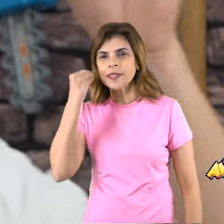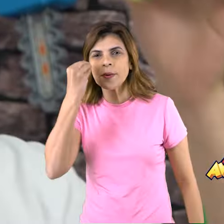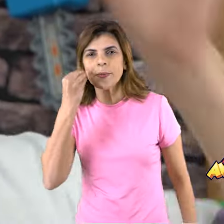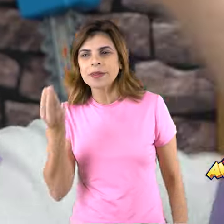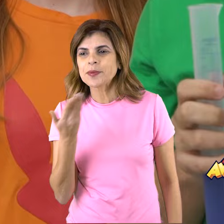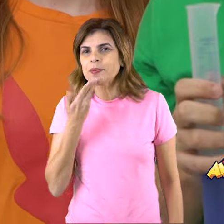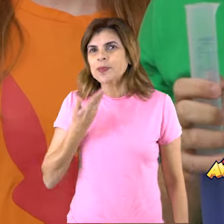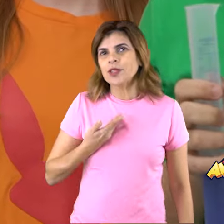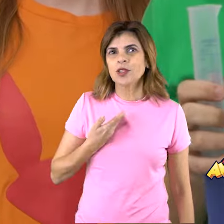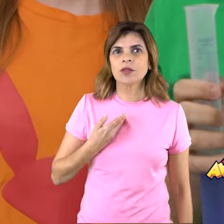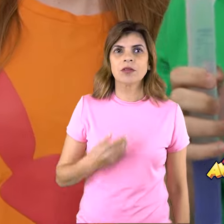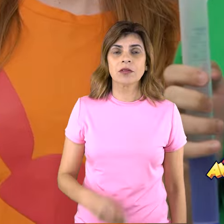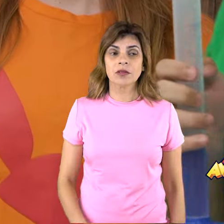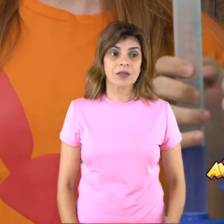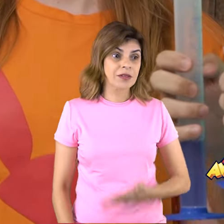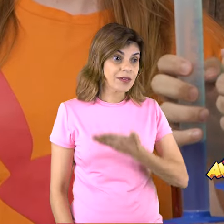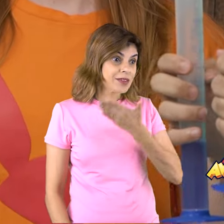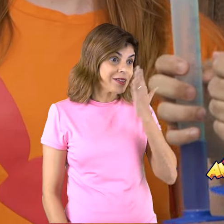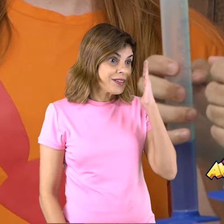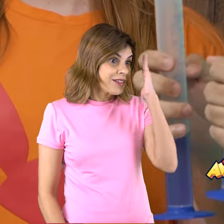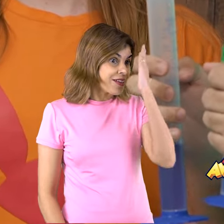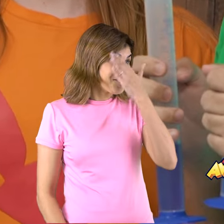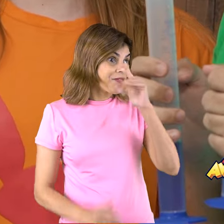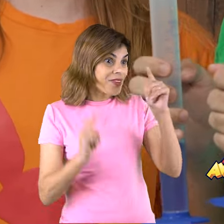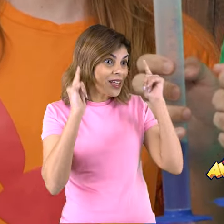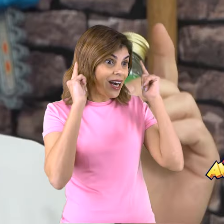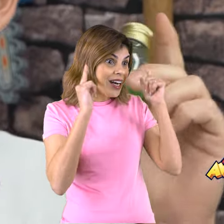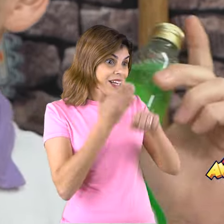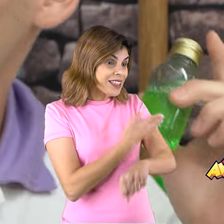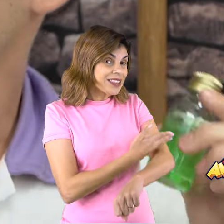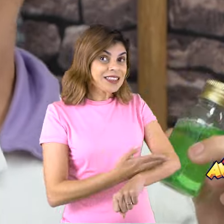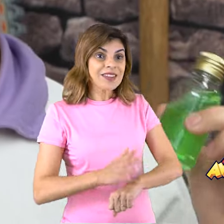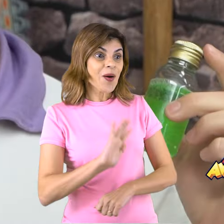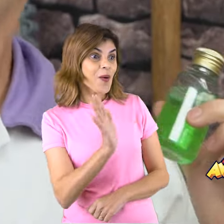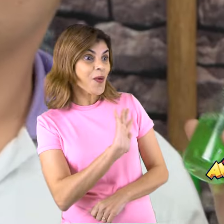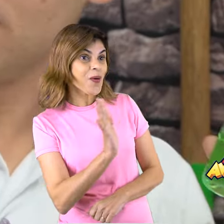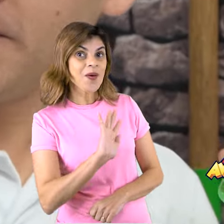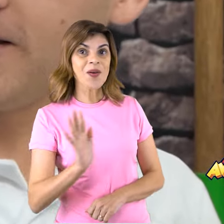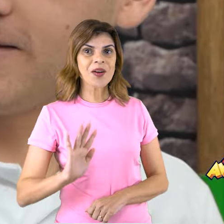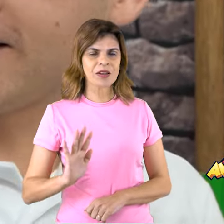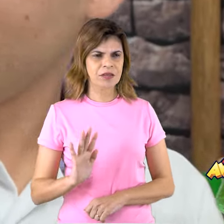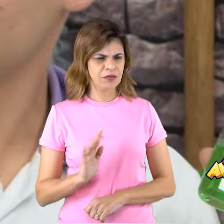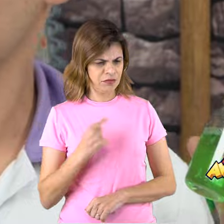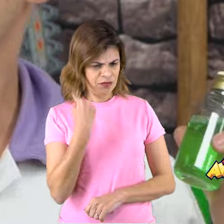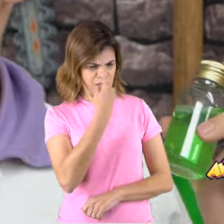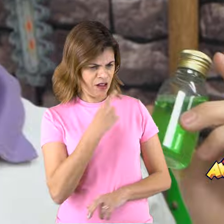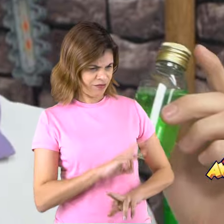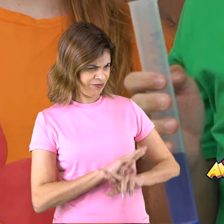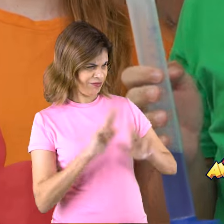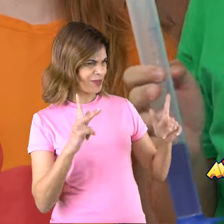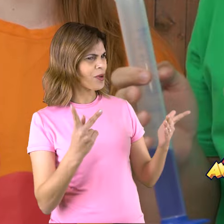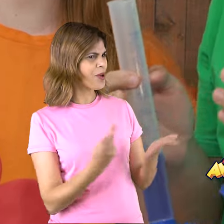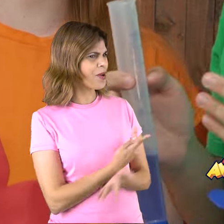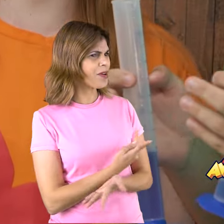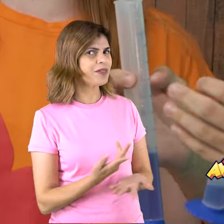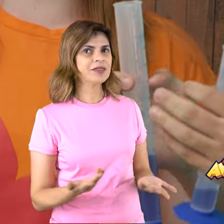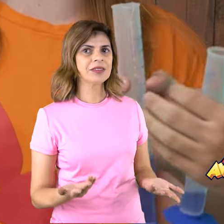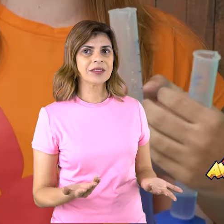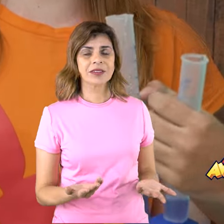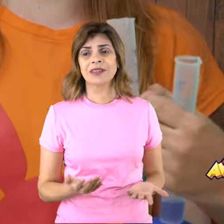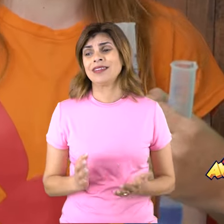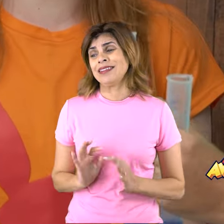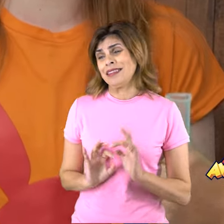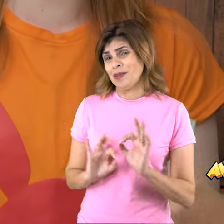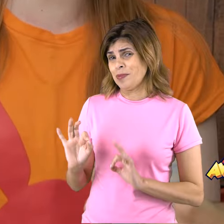que você me pediu aventureiro branco oi pessoal peraí que caras são essas se